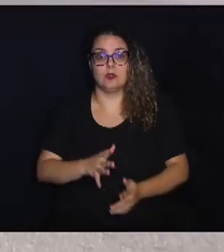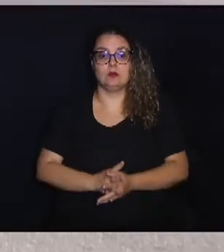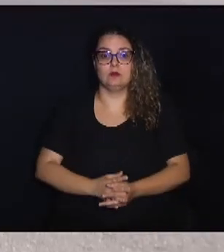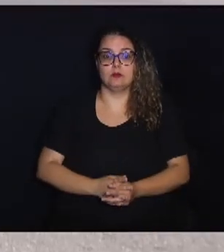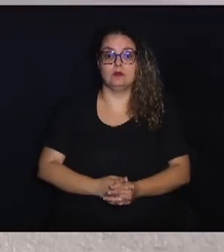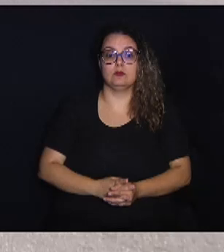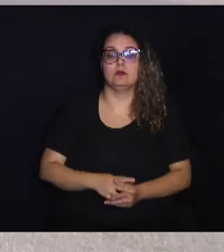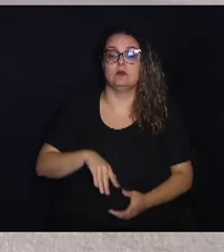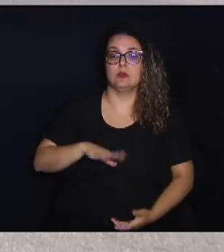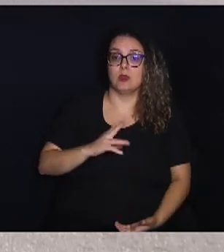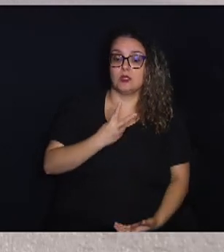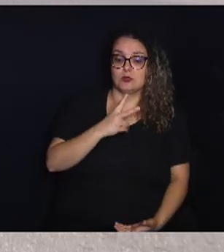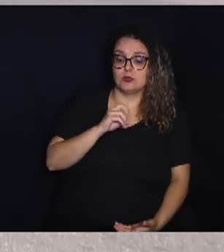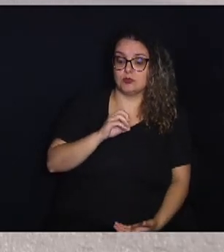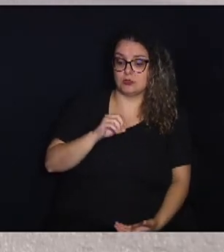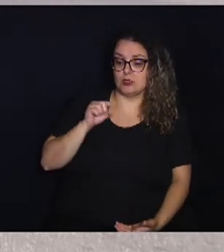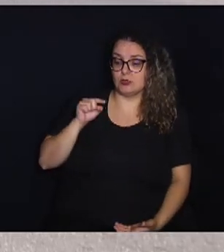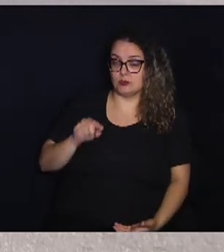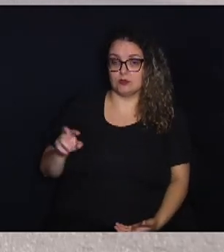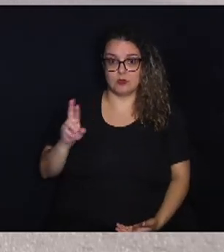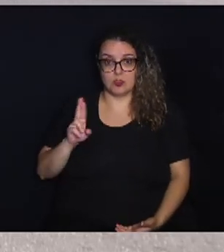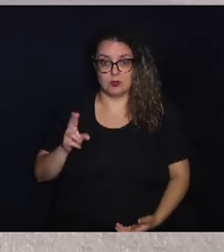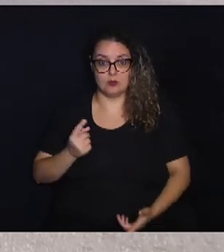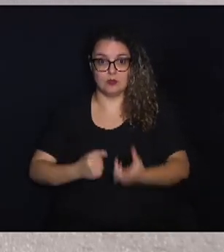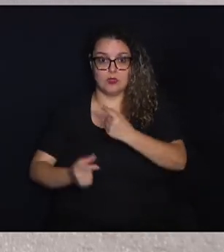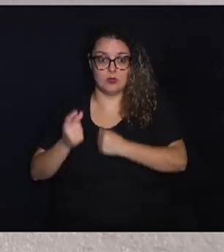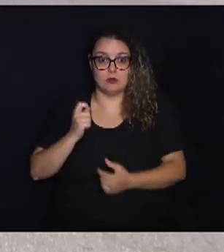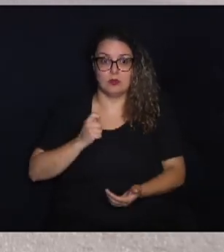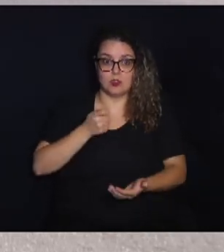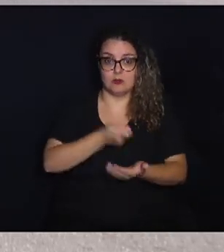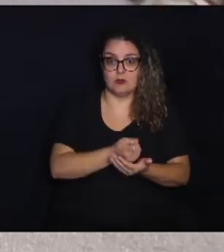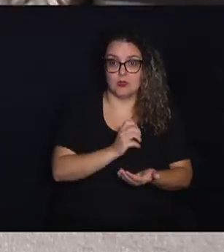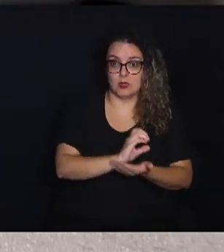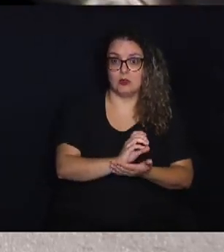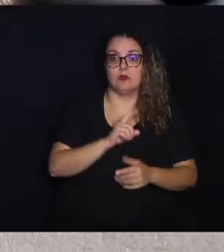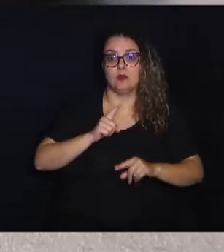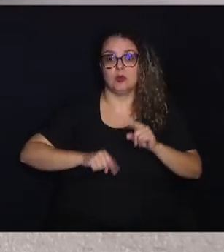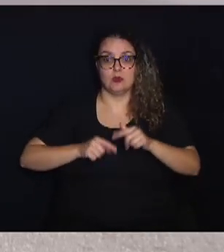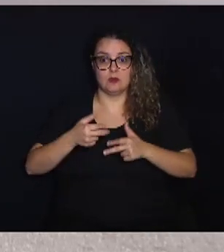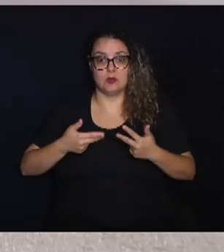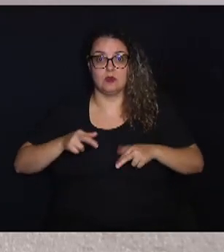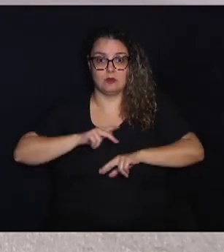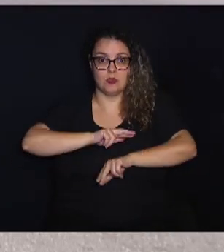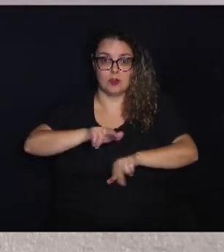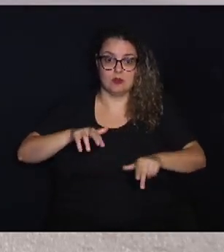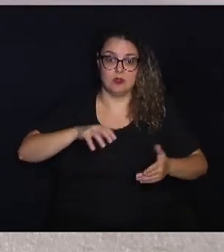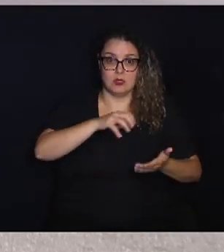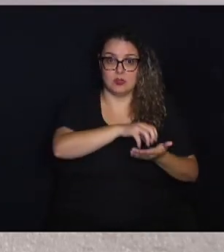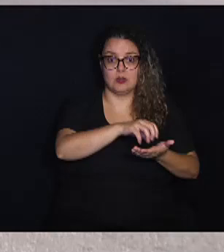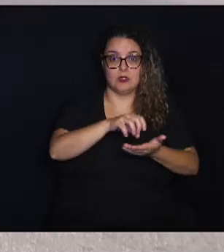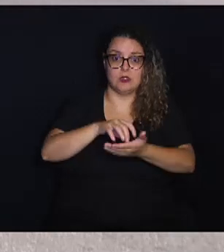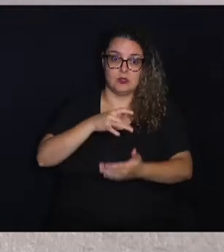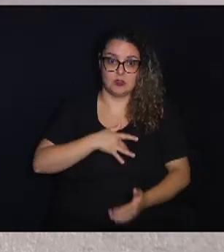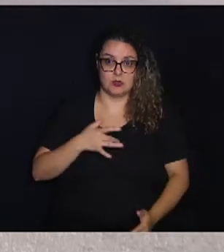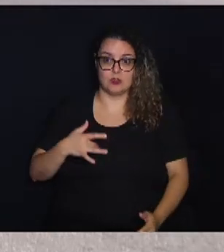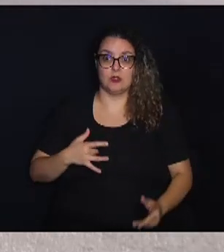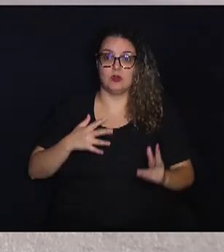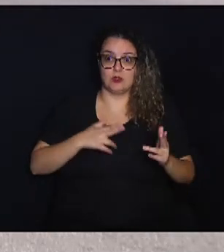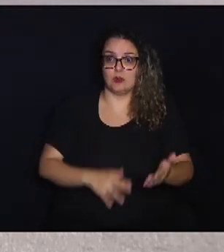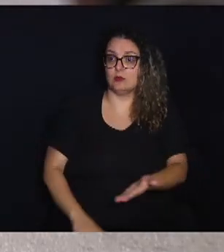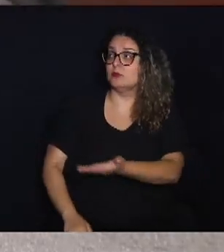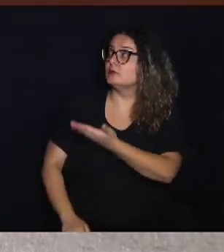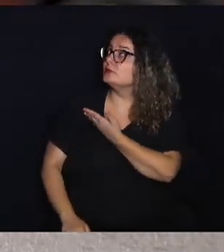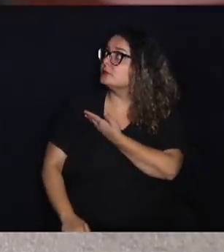de R$ 200 mil foram destinados para a compra de materiais para diversos centros de saúde, como o Centro